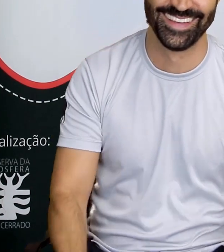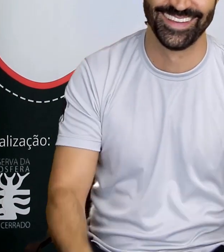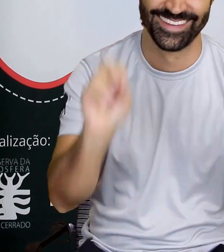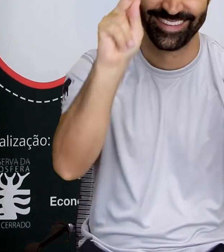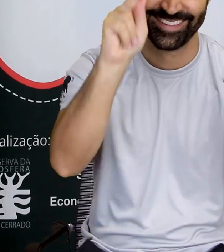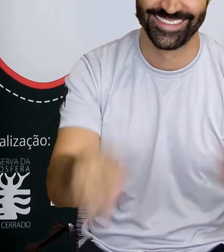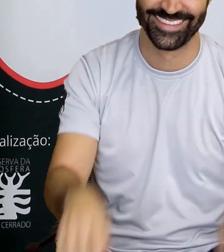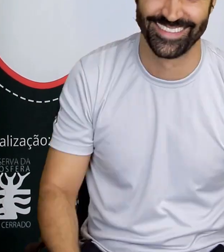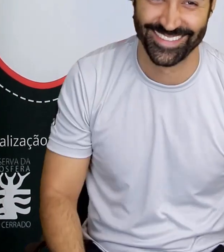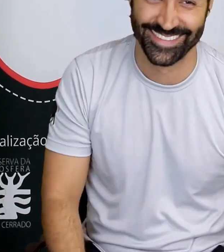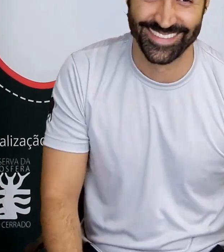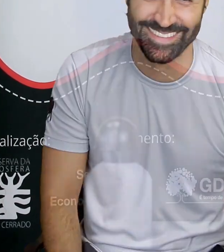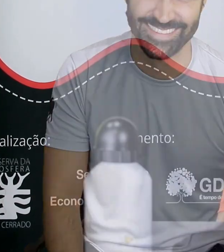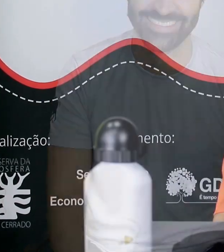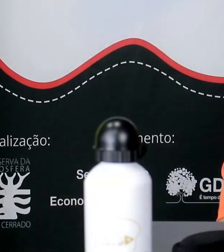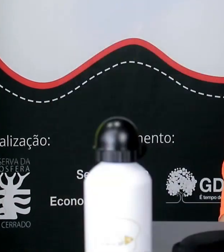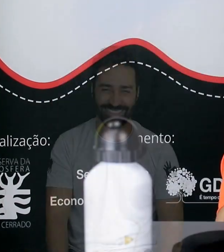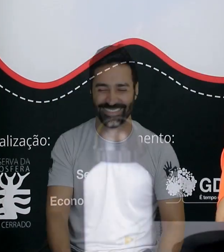Ok. Muito obrigada.